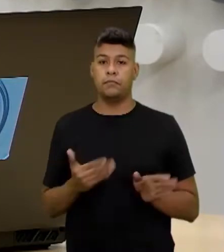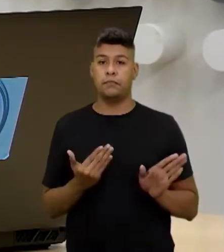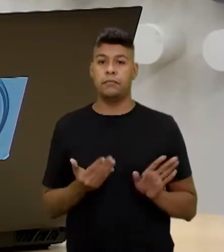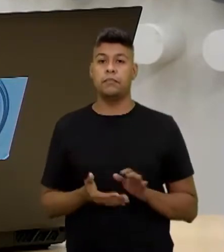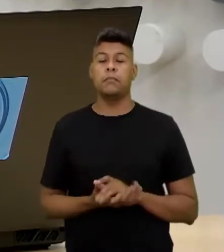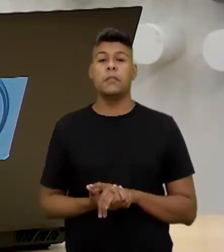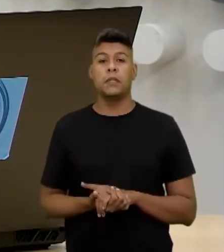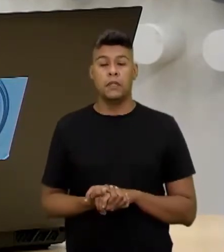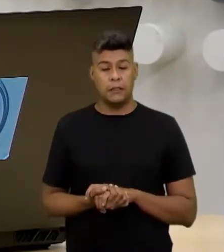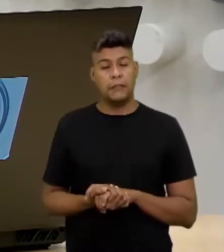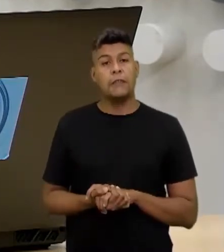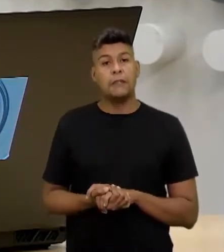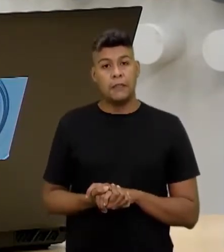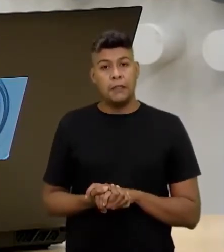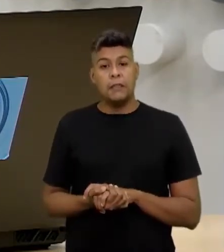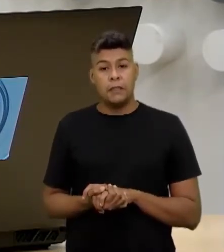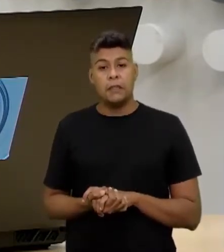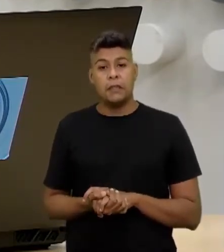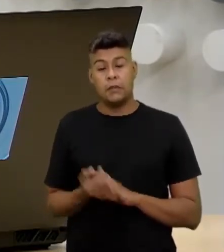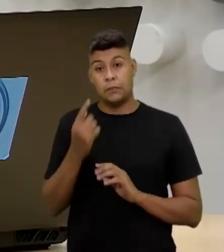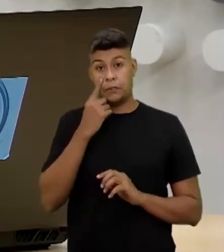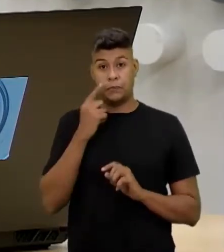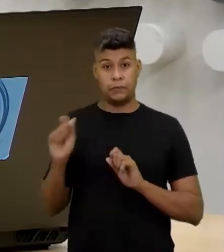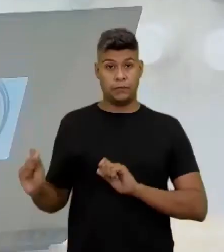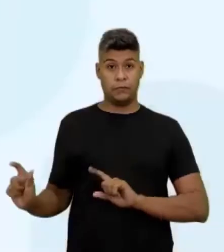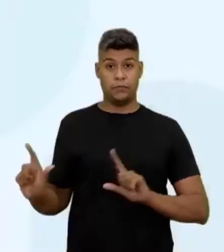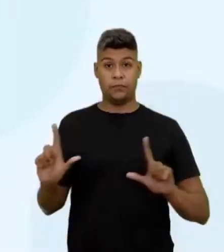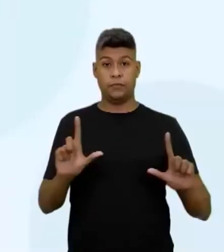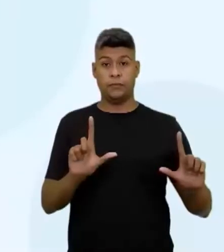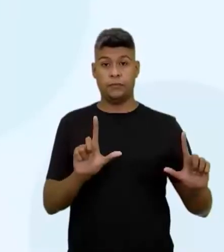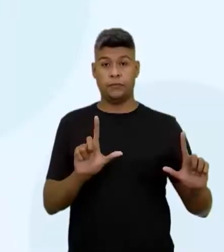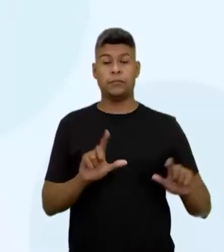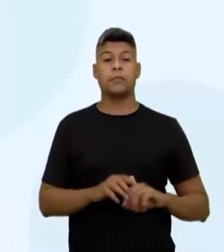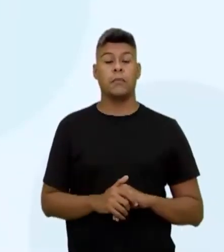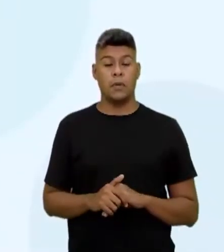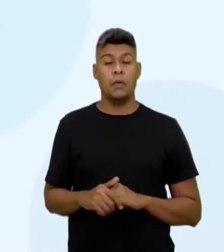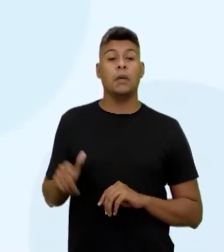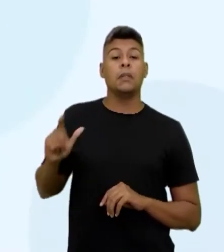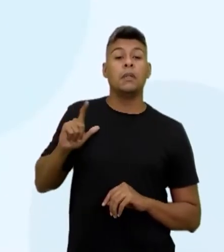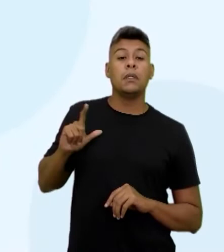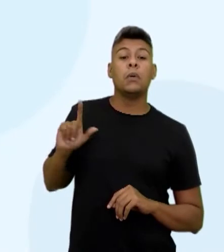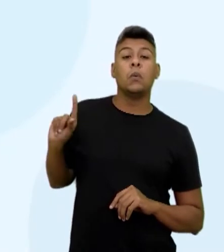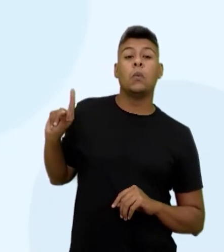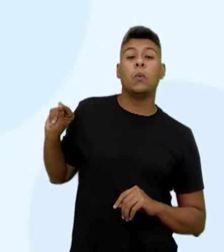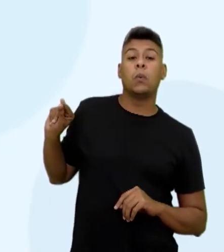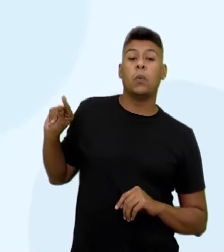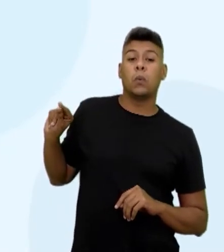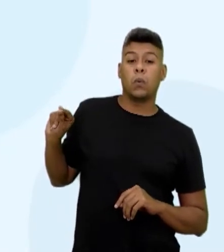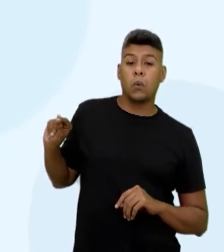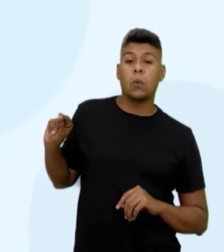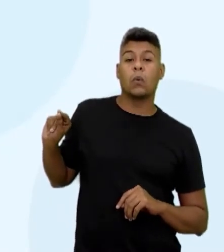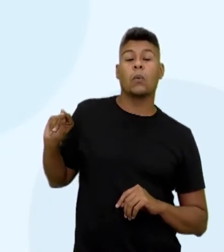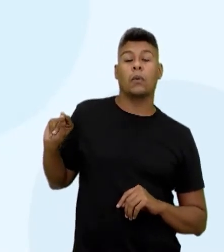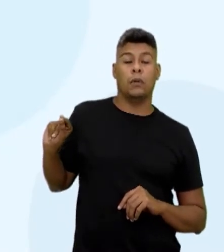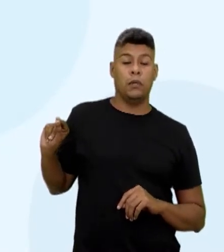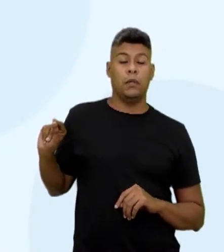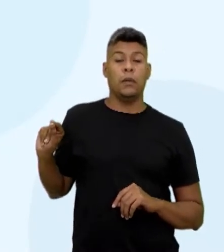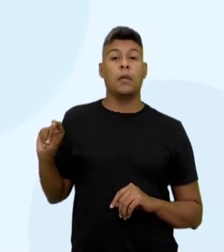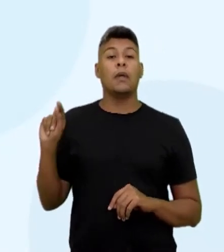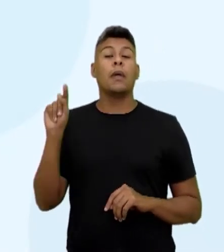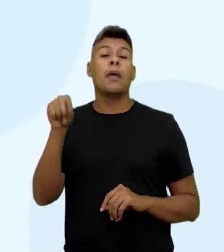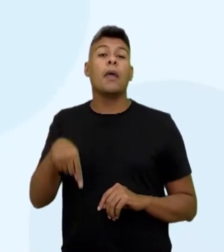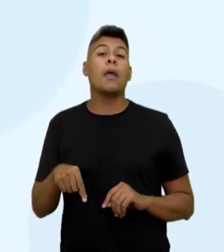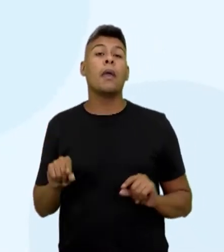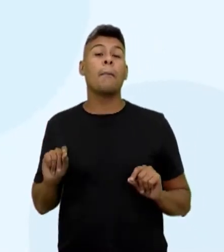justamente o homo Homini lupus que aparece aí na tela para vocês né ela tinha para o homem é o lobo do homem né